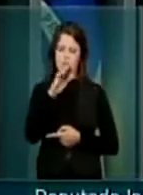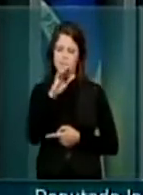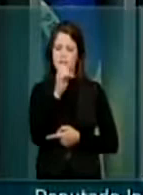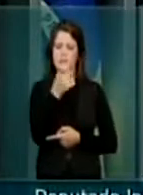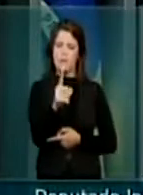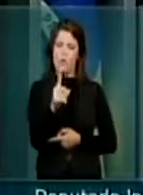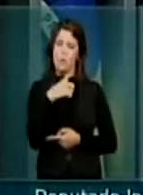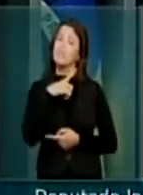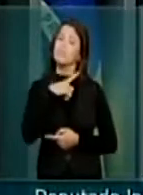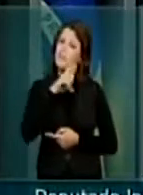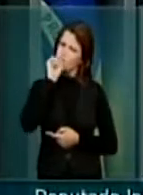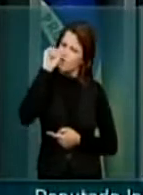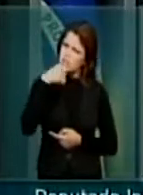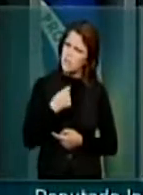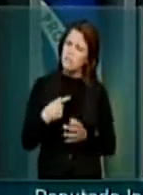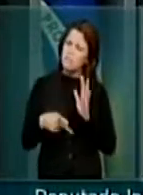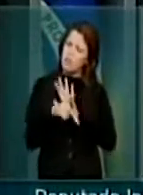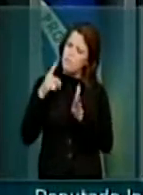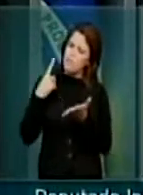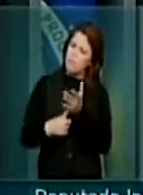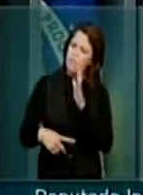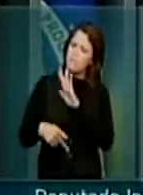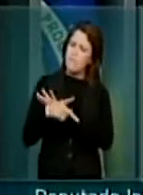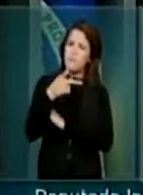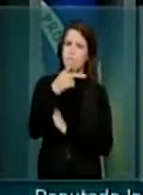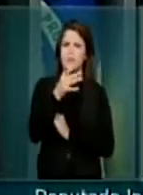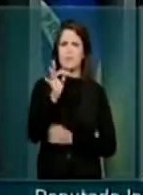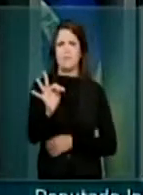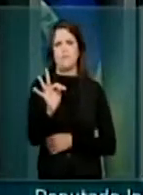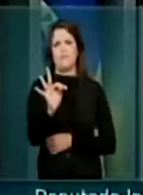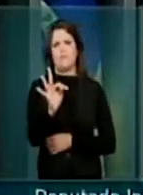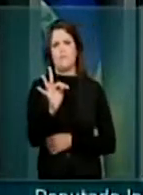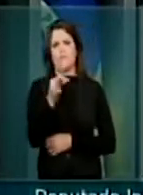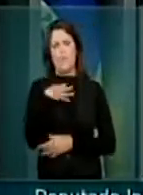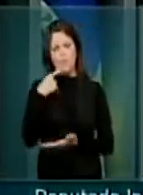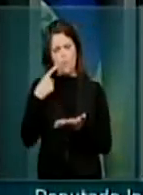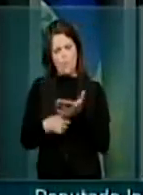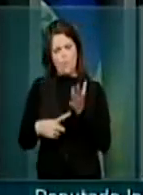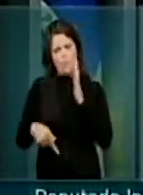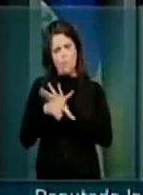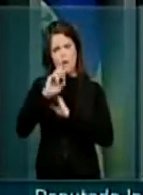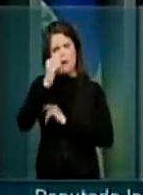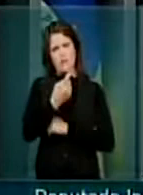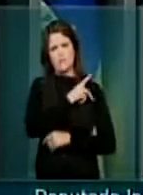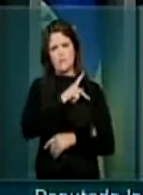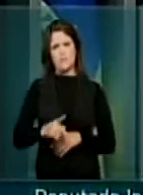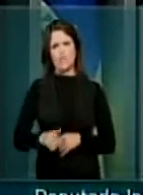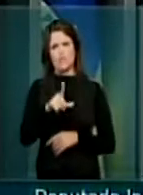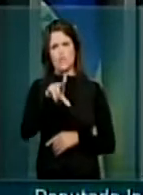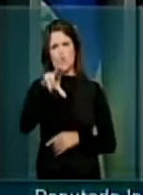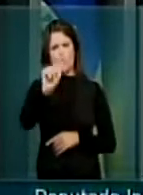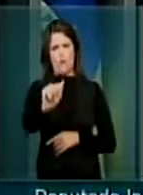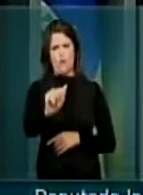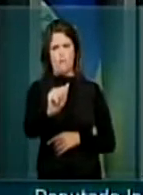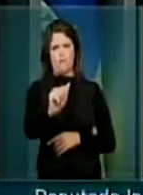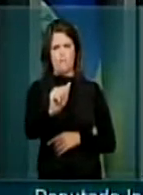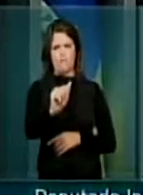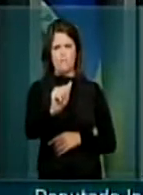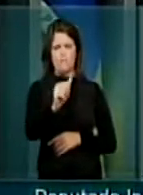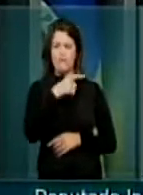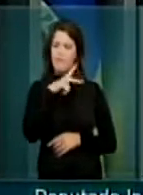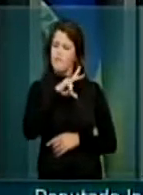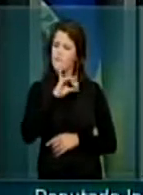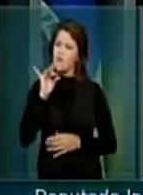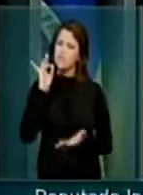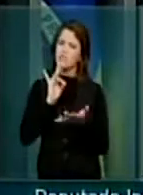houve, sim, um compromisso do PT, um compromisso do ex-presidente Lula, de que,